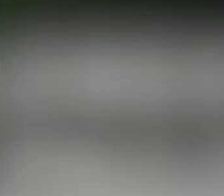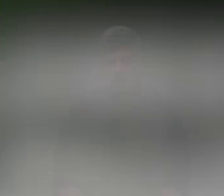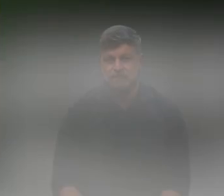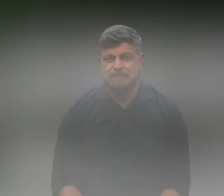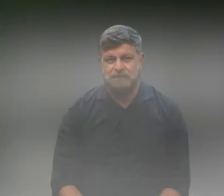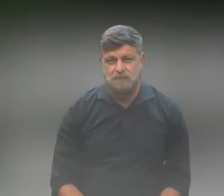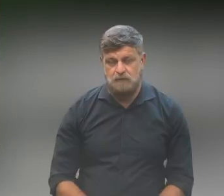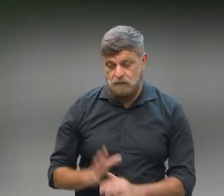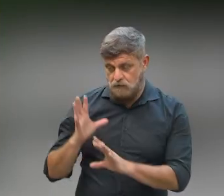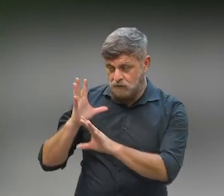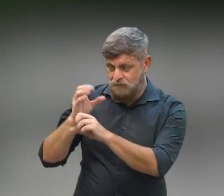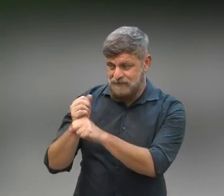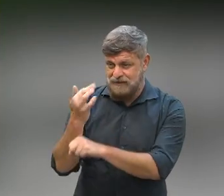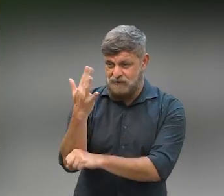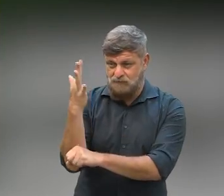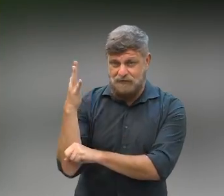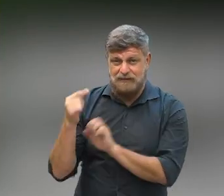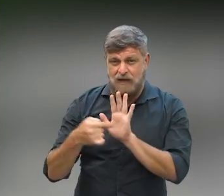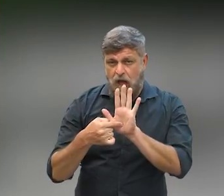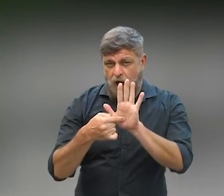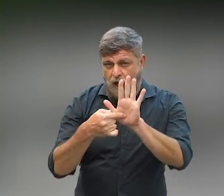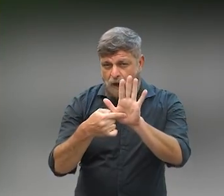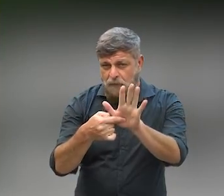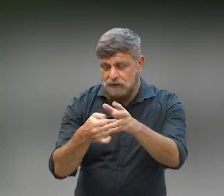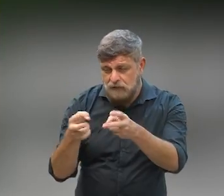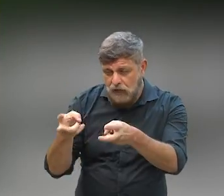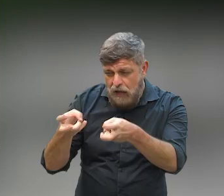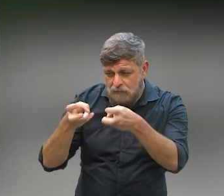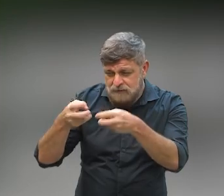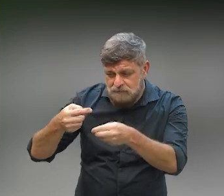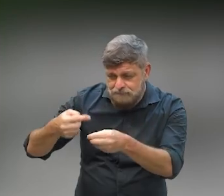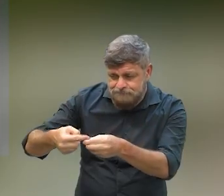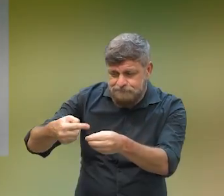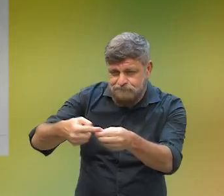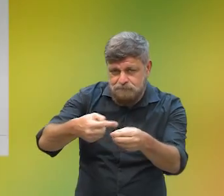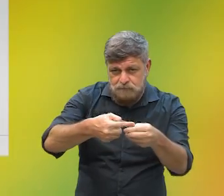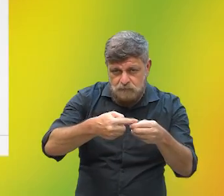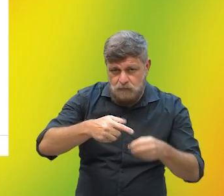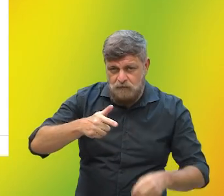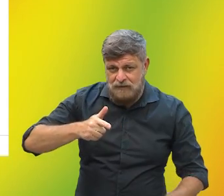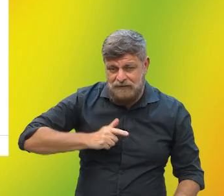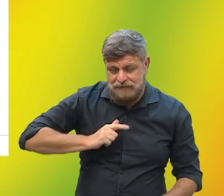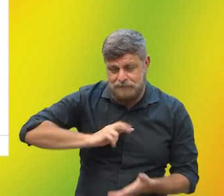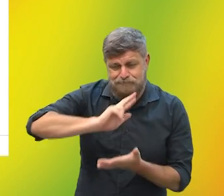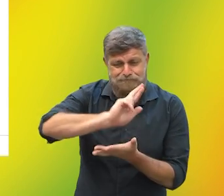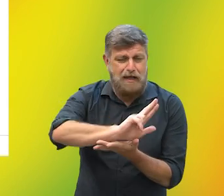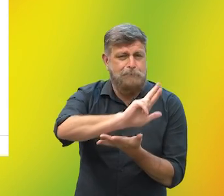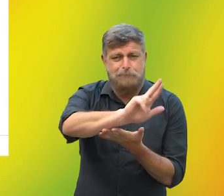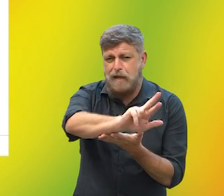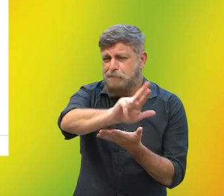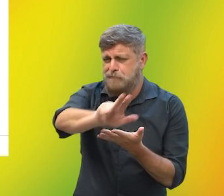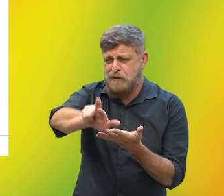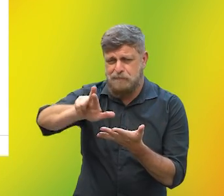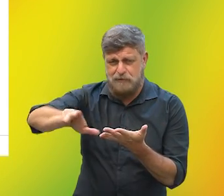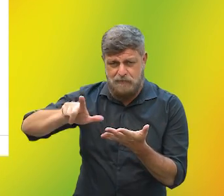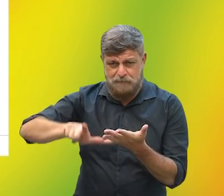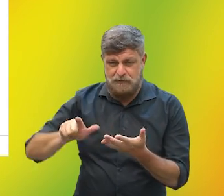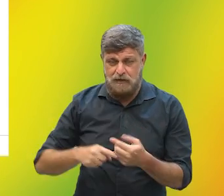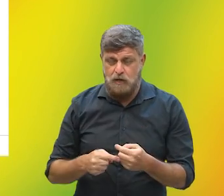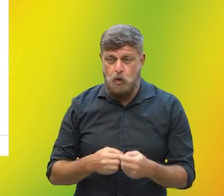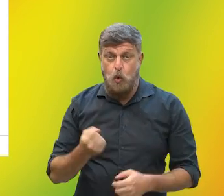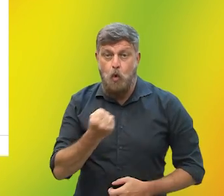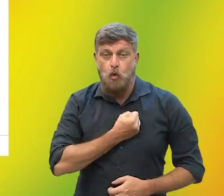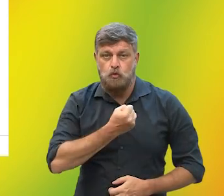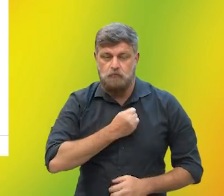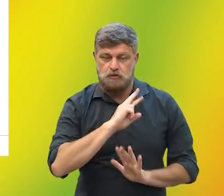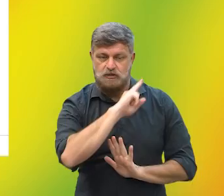O inventário florestal aponta a percepção dos municípios que têm realidades muito diferentes em função dos biomas em